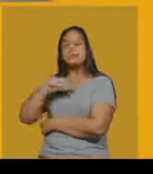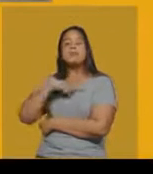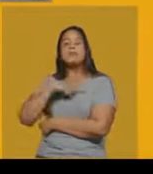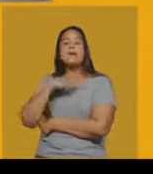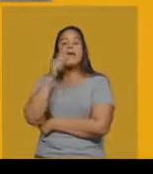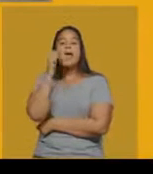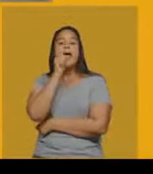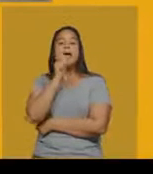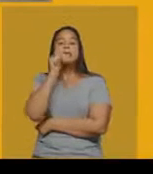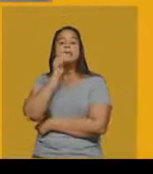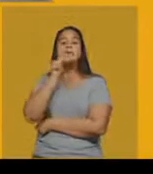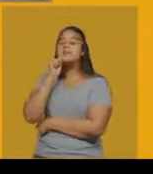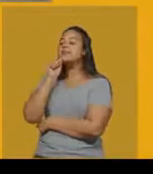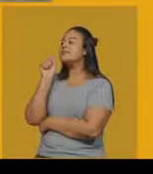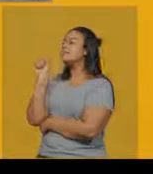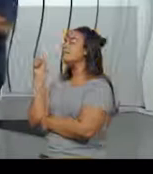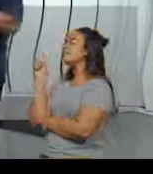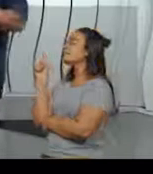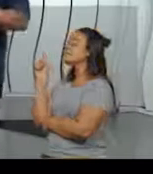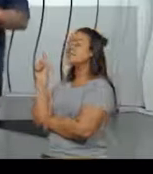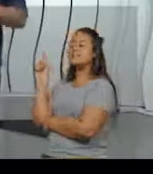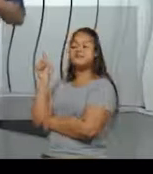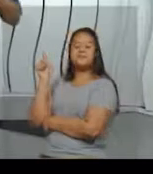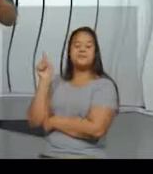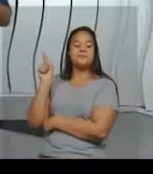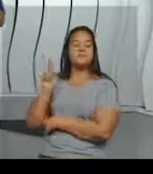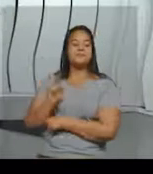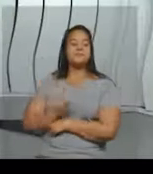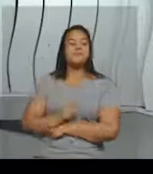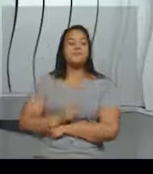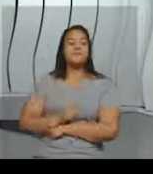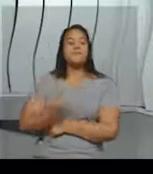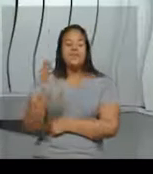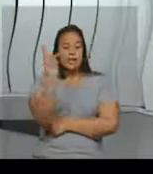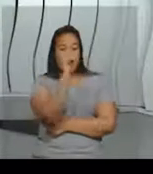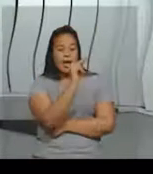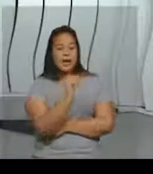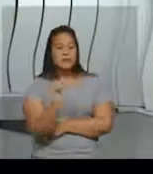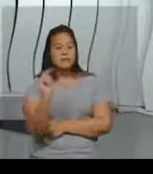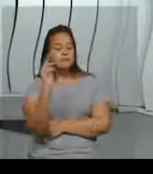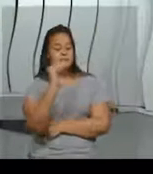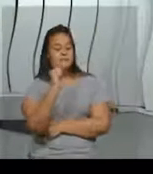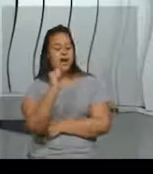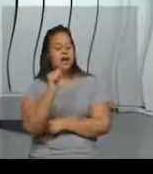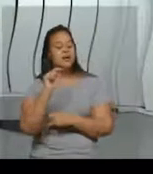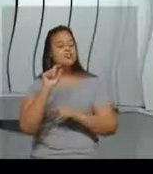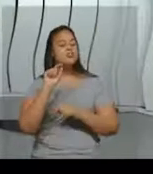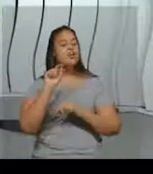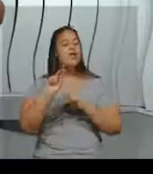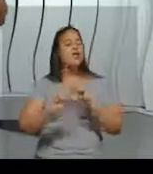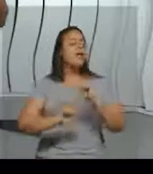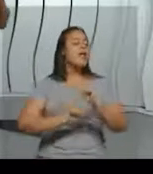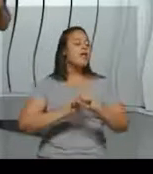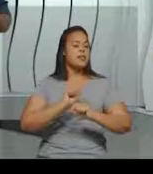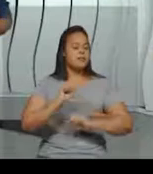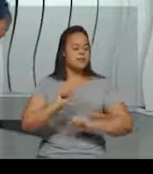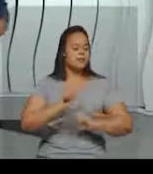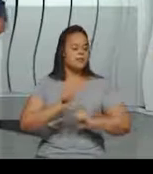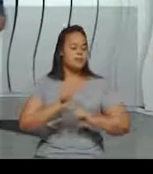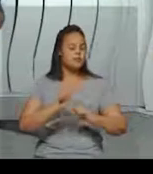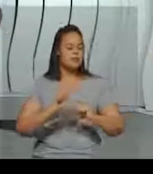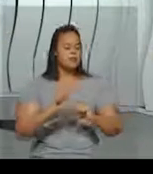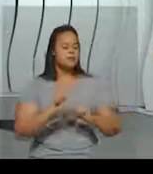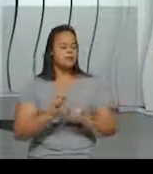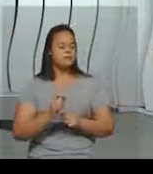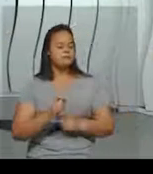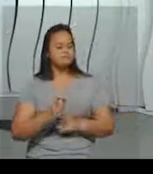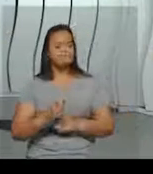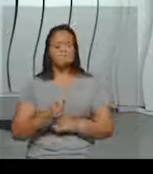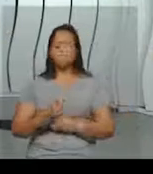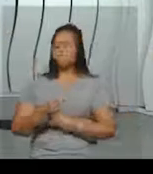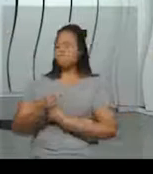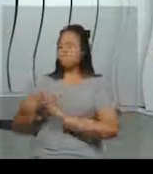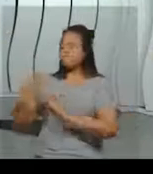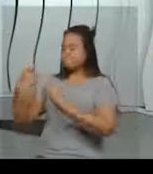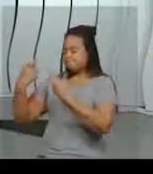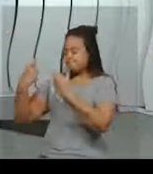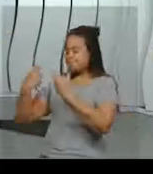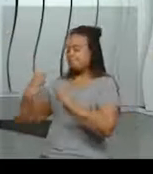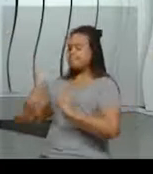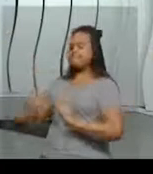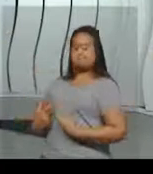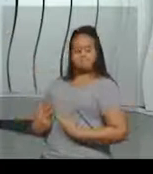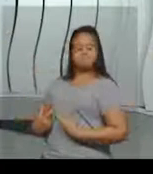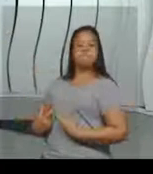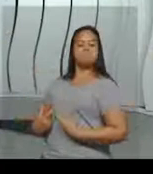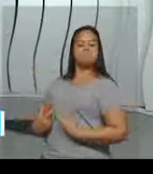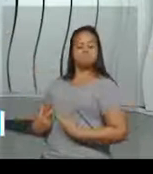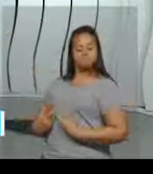garotas embaixo dela. Essa imagem, ela traz um sentido de empoderamento para a comunidade negra